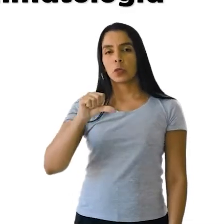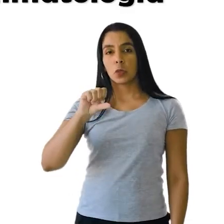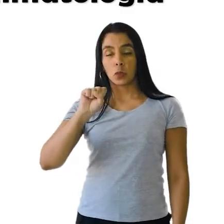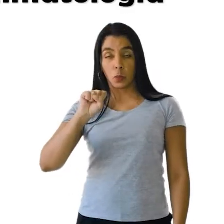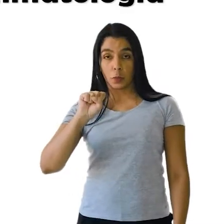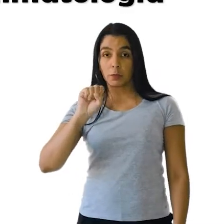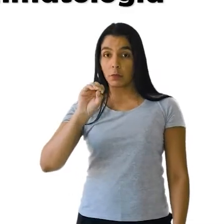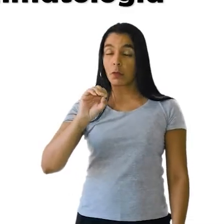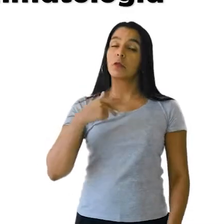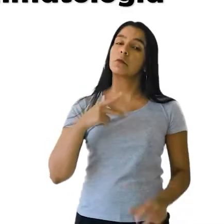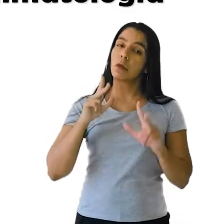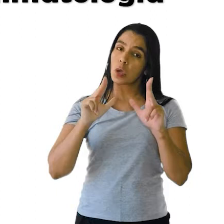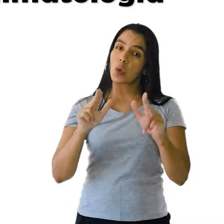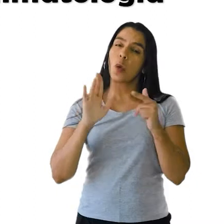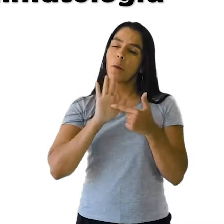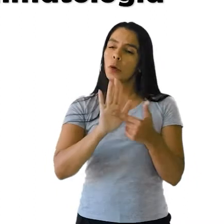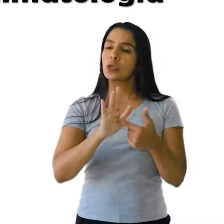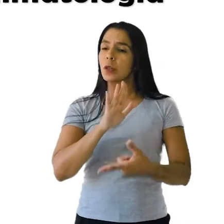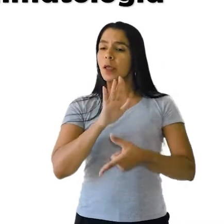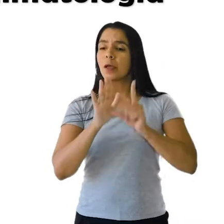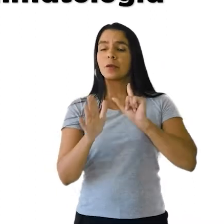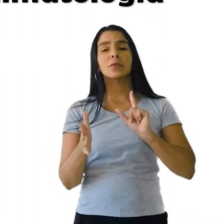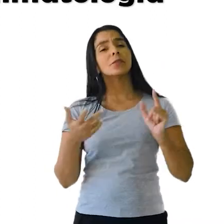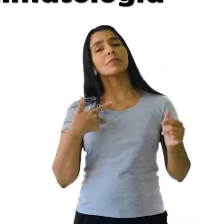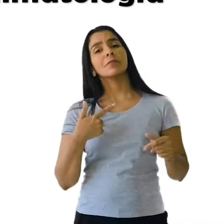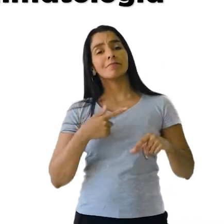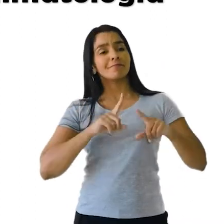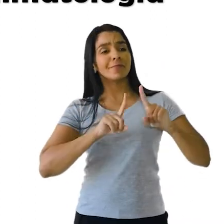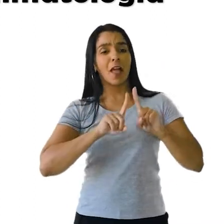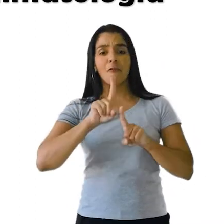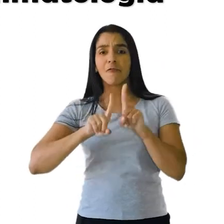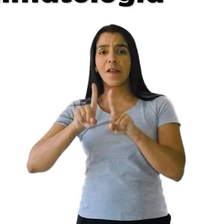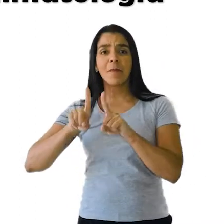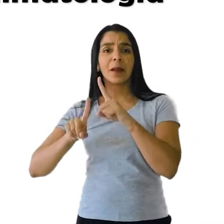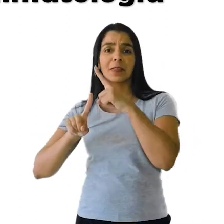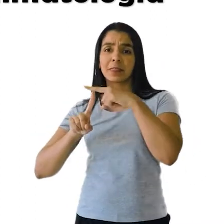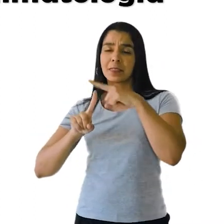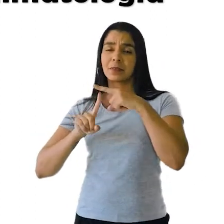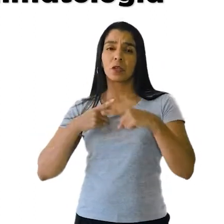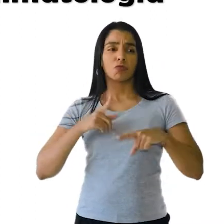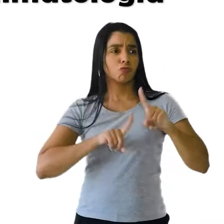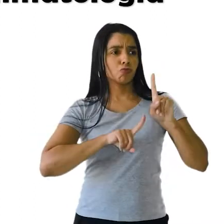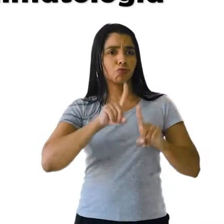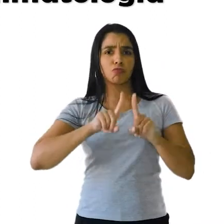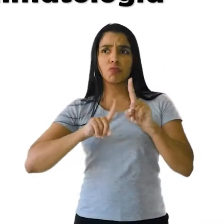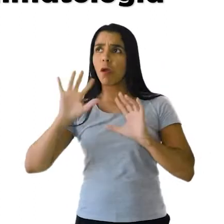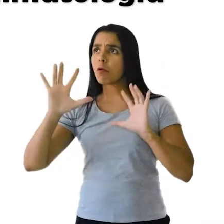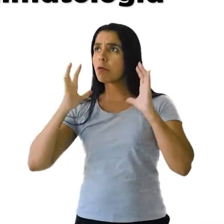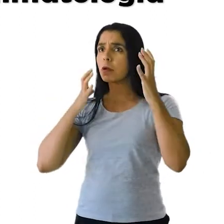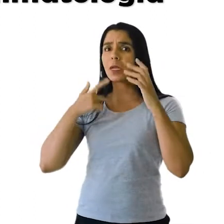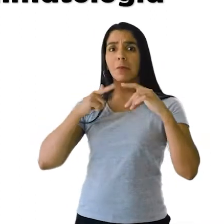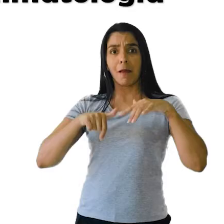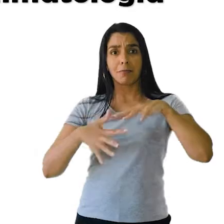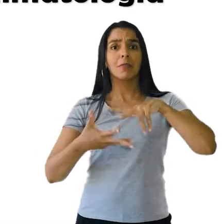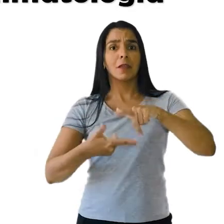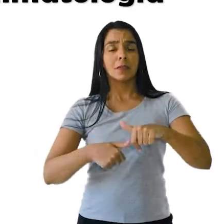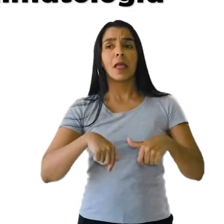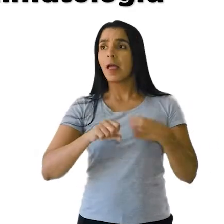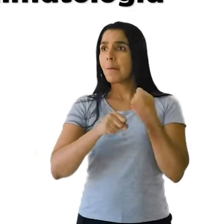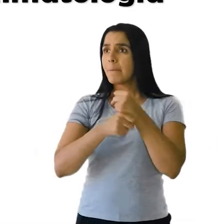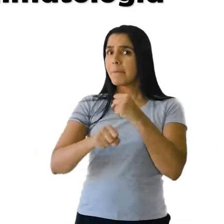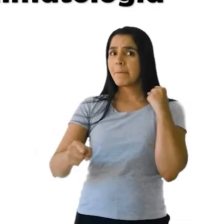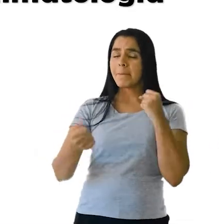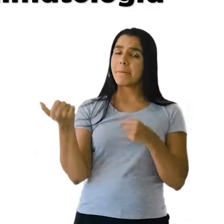da década de 70 ou de 80. No entanto, como eu mostrei anteriormente, a variabilidade, o espectro